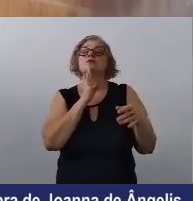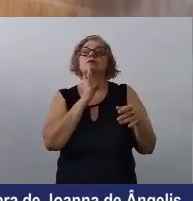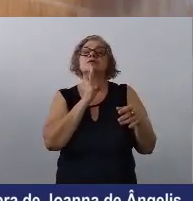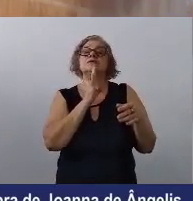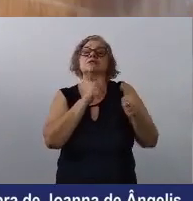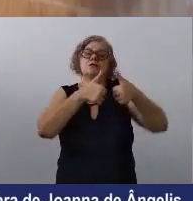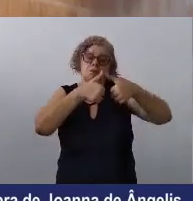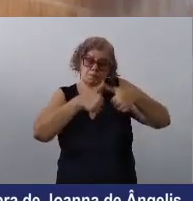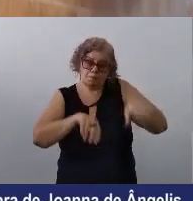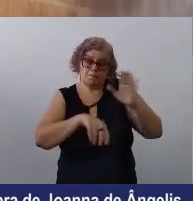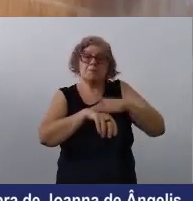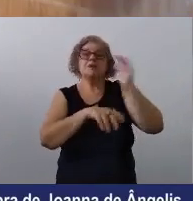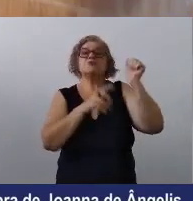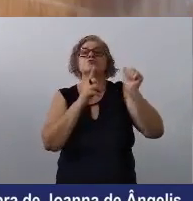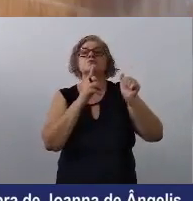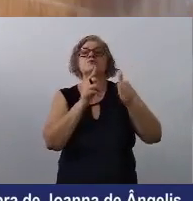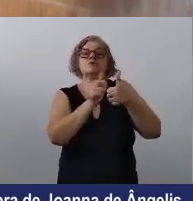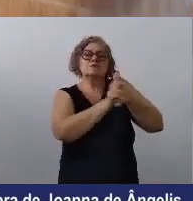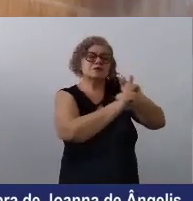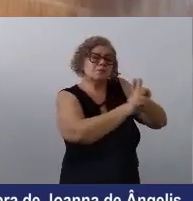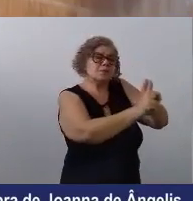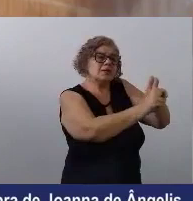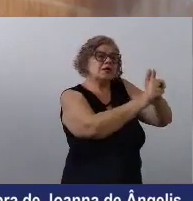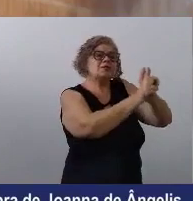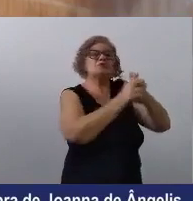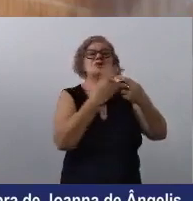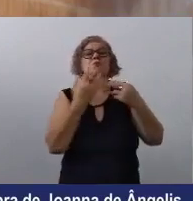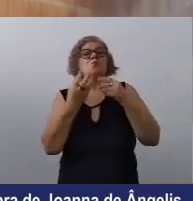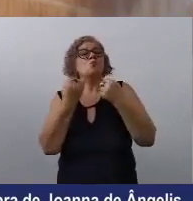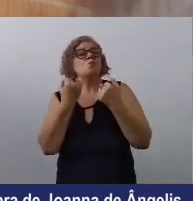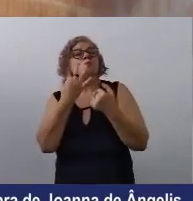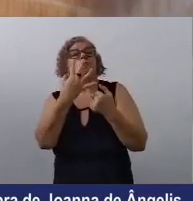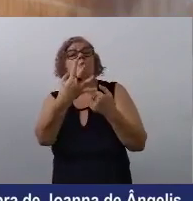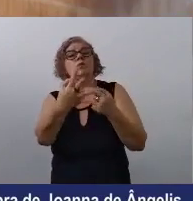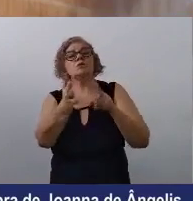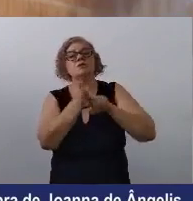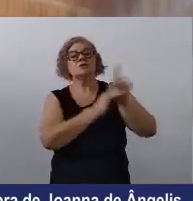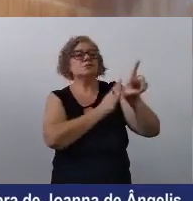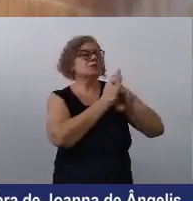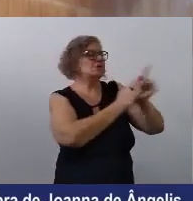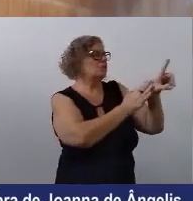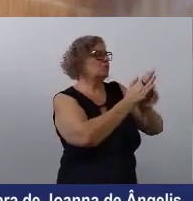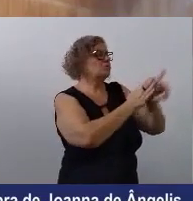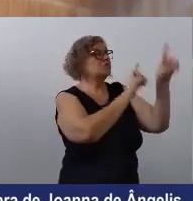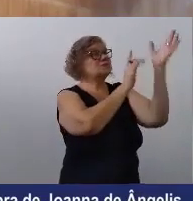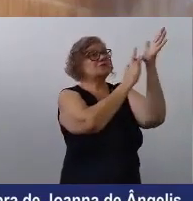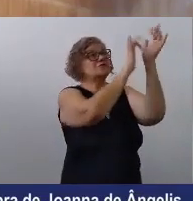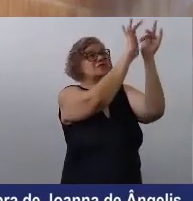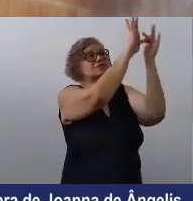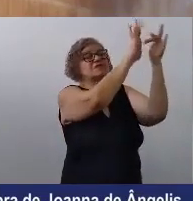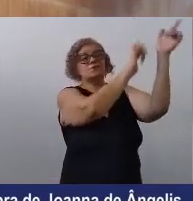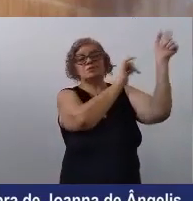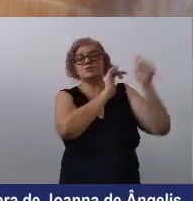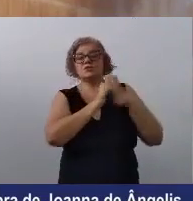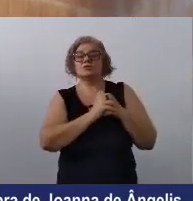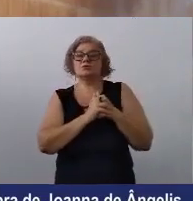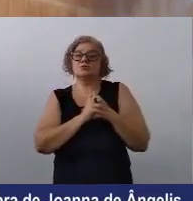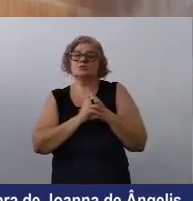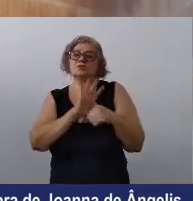que eu possa estar com ele mais uma vez, pois tenho tantos questionamentos a serem